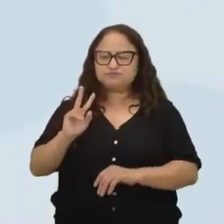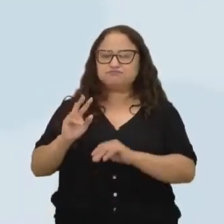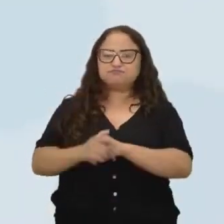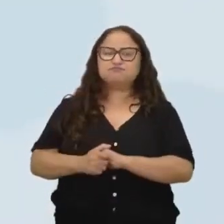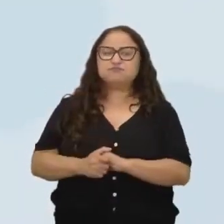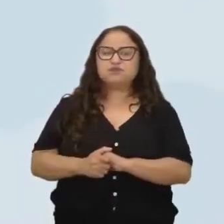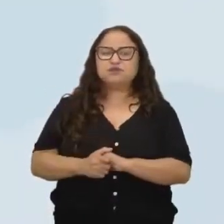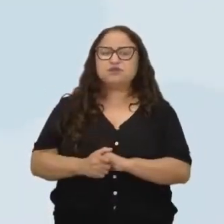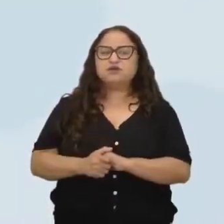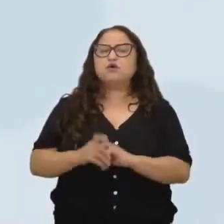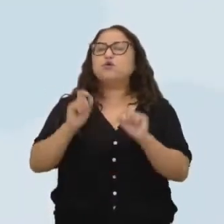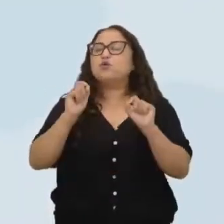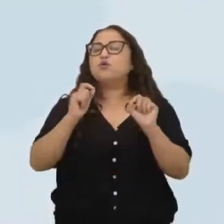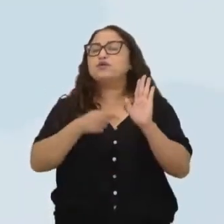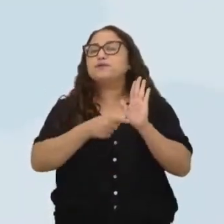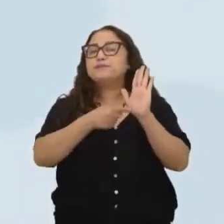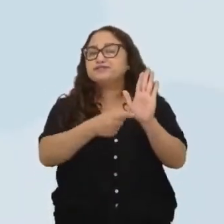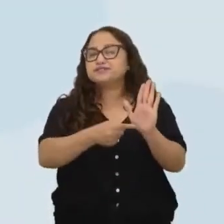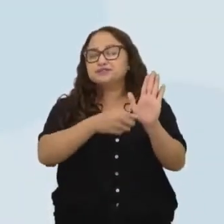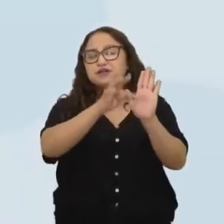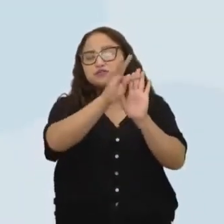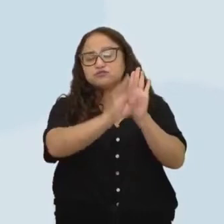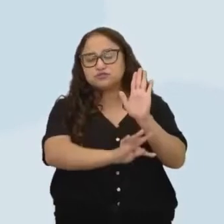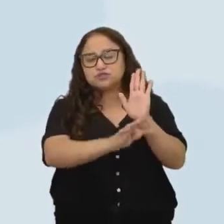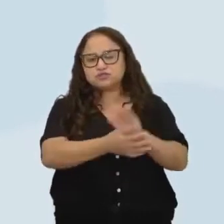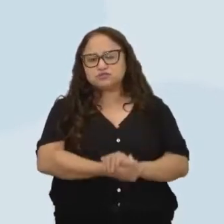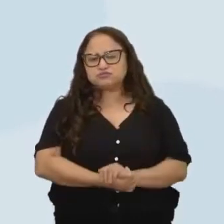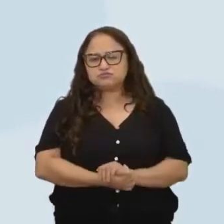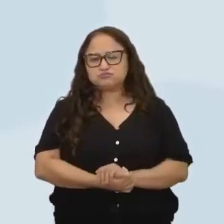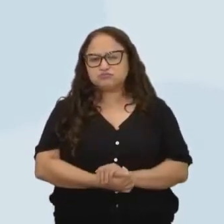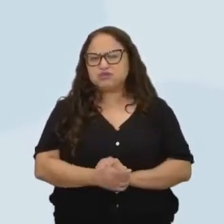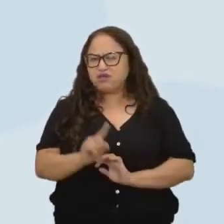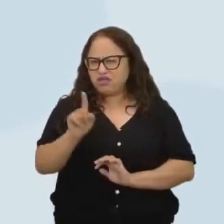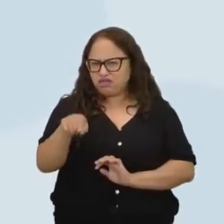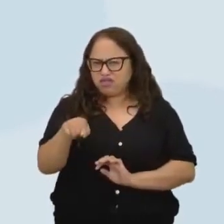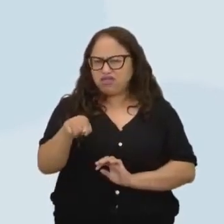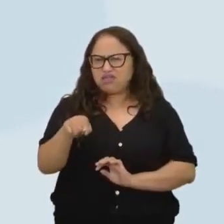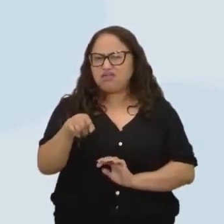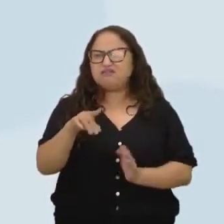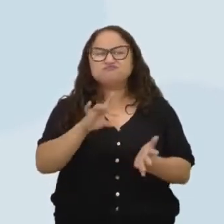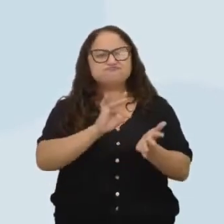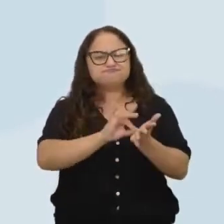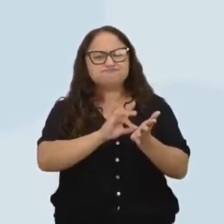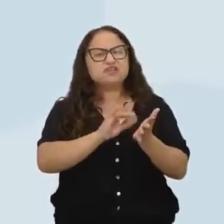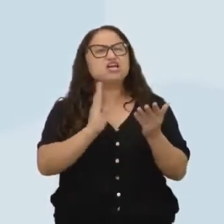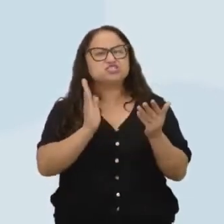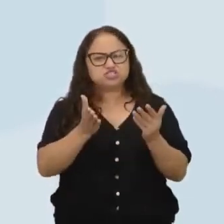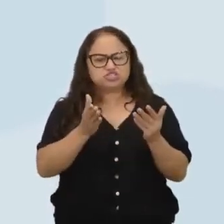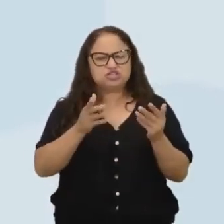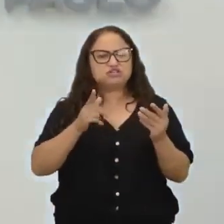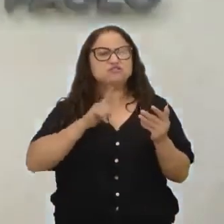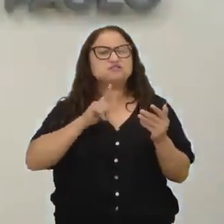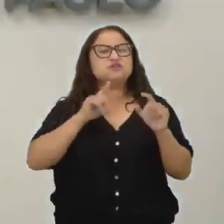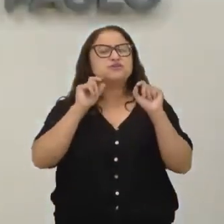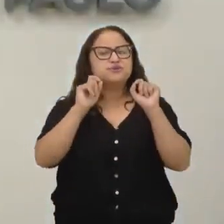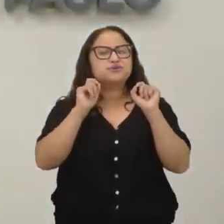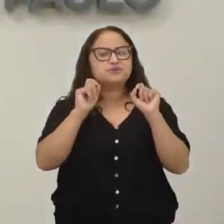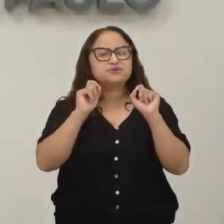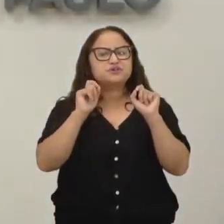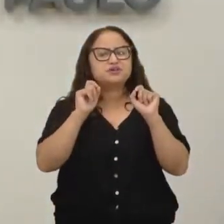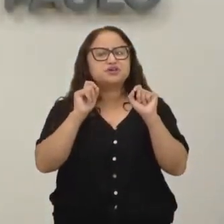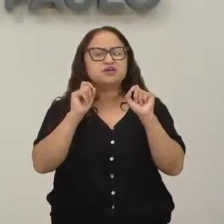é o fato apresentado no texto? Esse fato apresentado no texto, acho que já foi falado agora, né? O pessoal estava querendo falar sobre